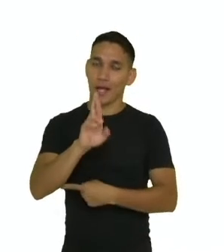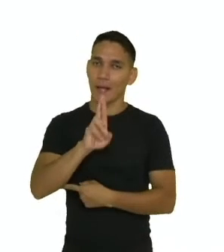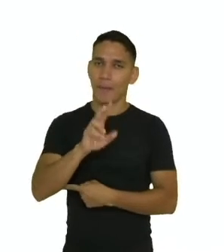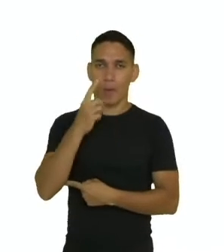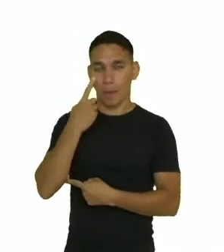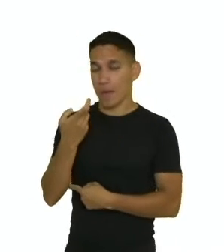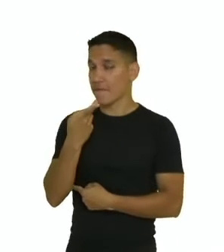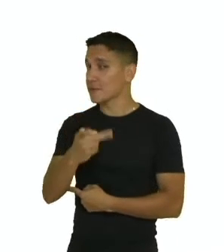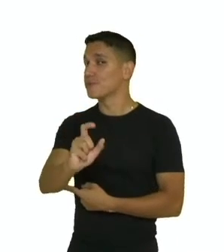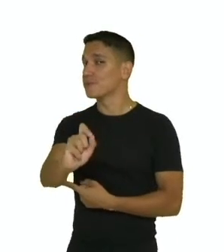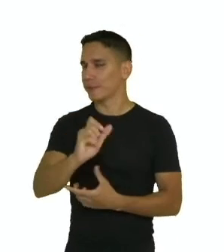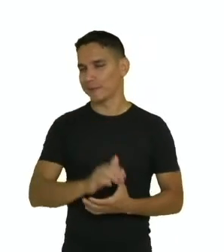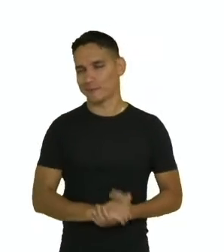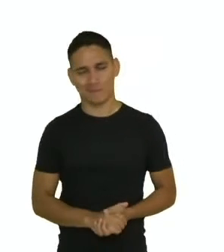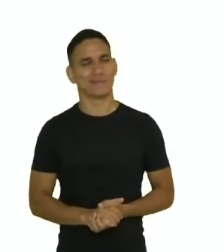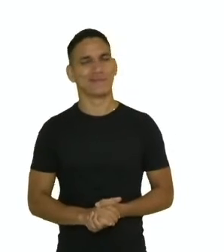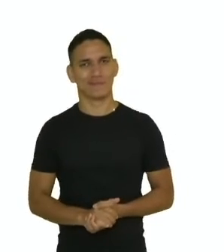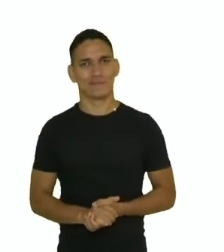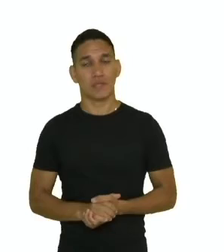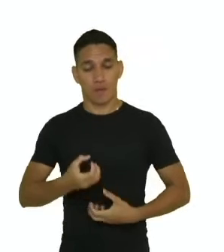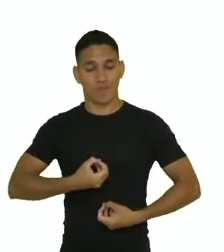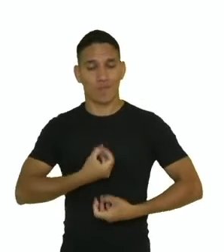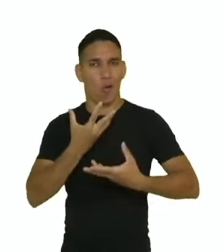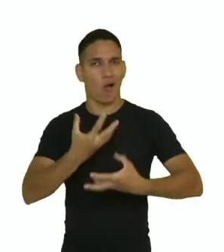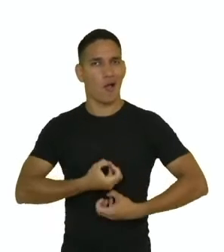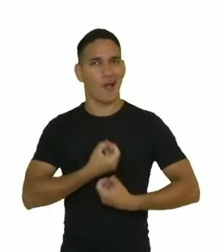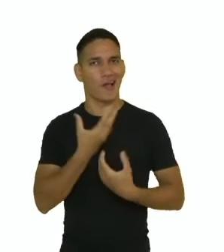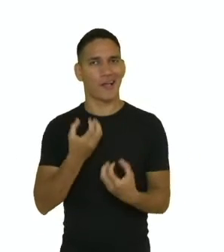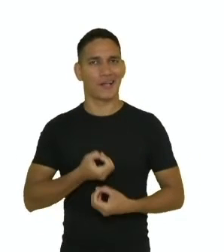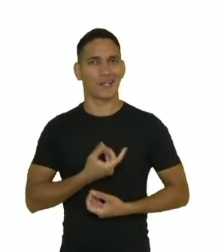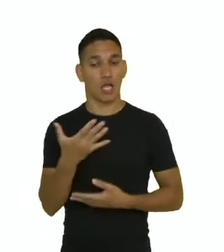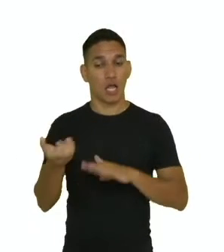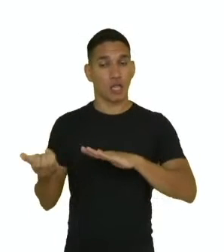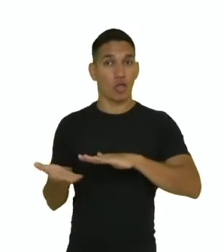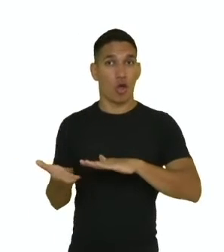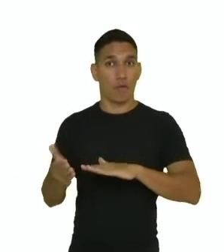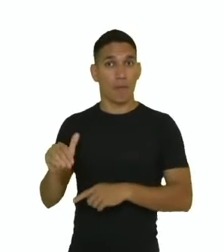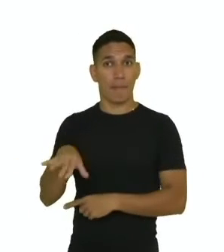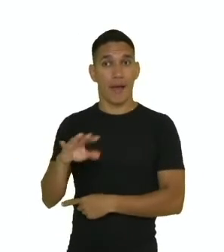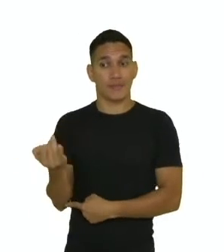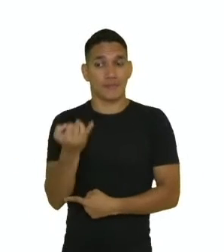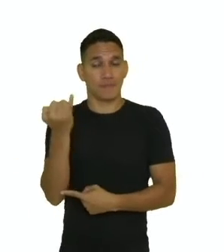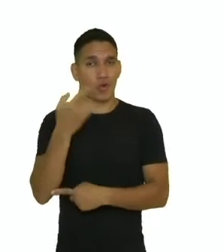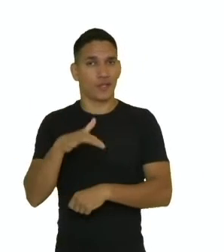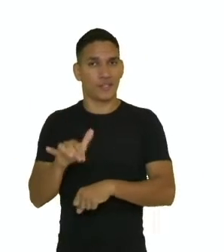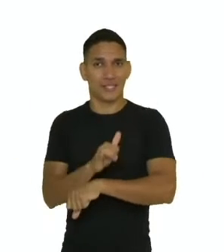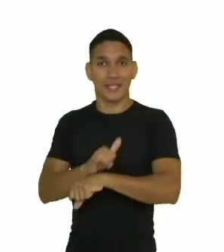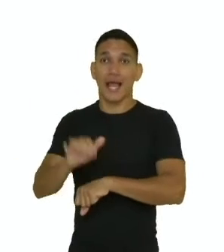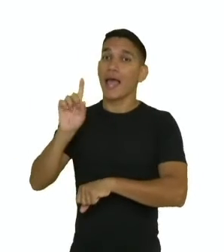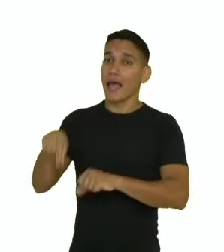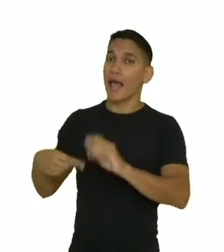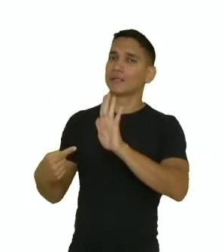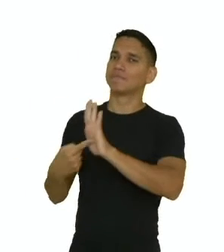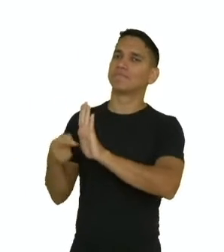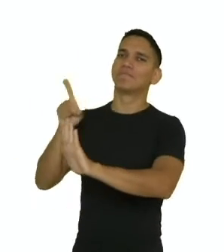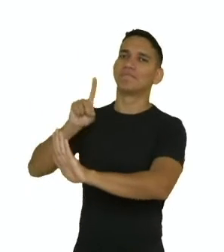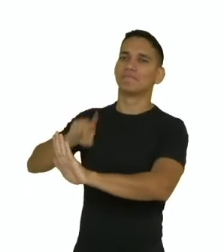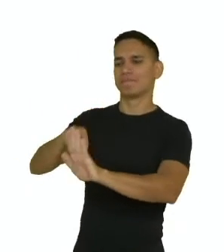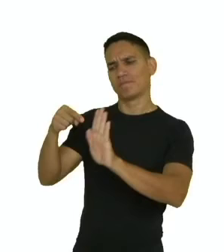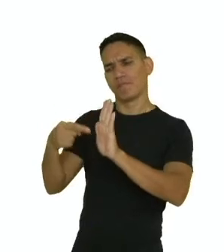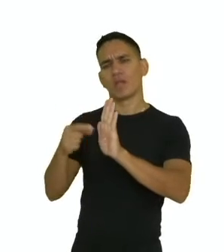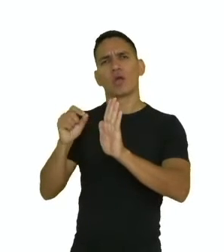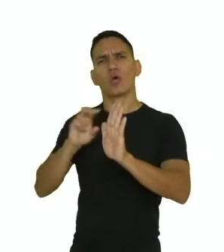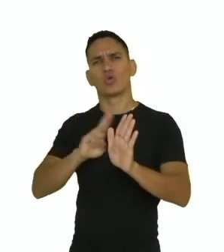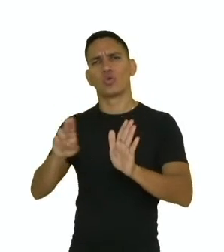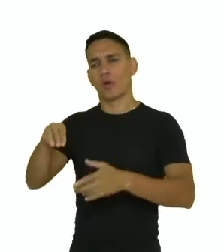resposta, direi que, na poesia moderna, uma das mais importantes ferramentas é a metáfora, uma figura de